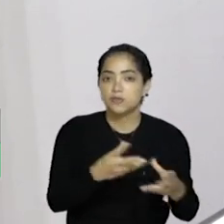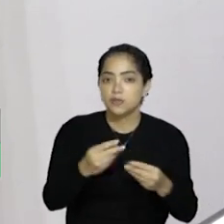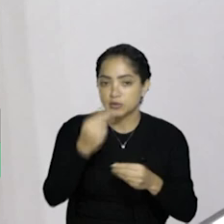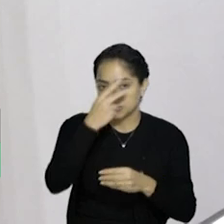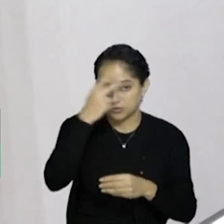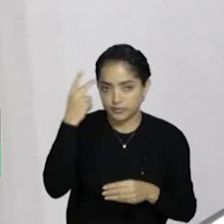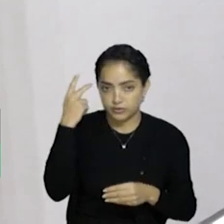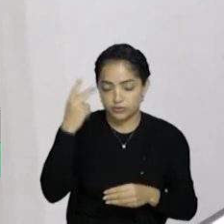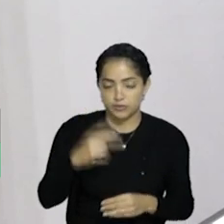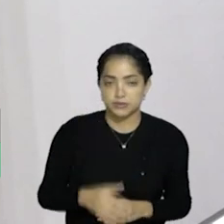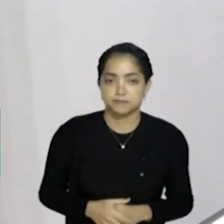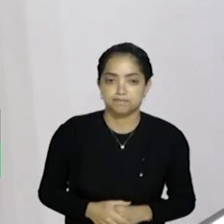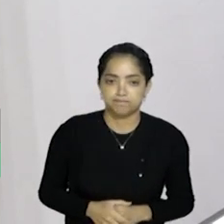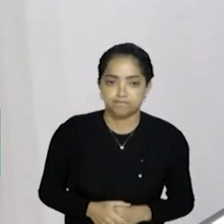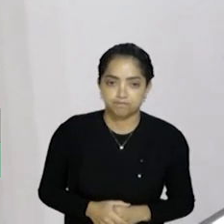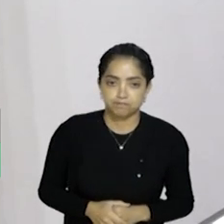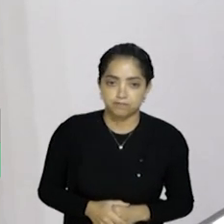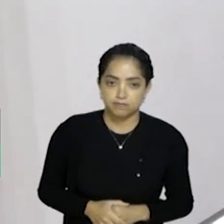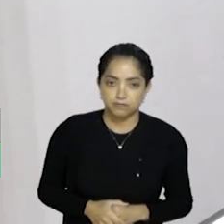pessoas